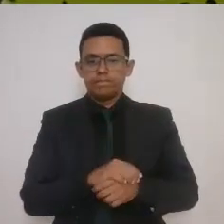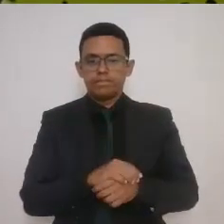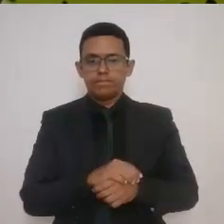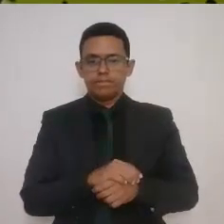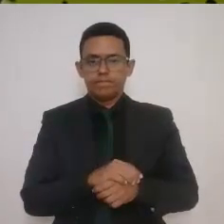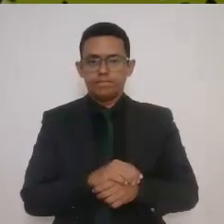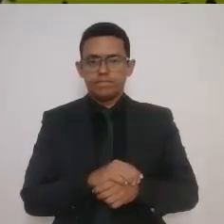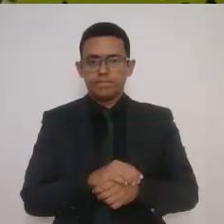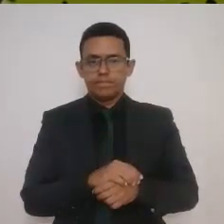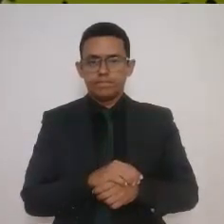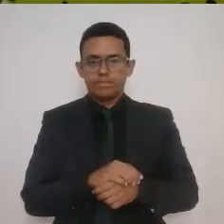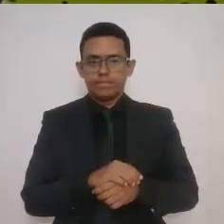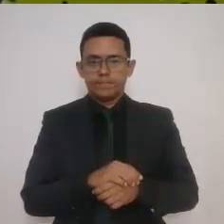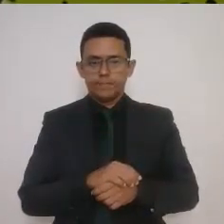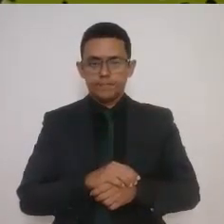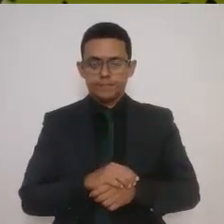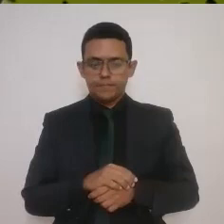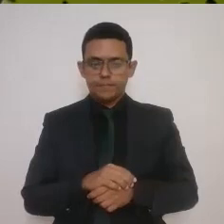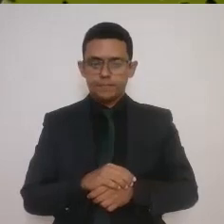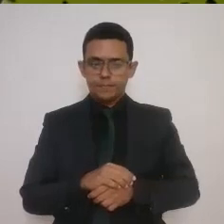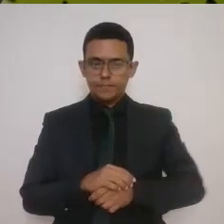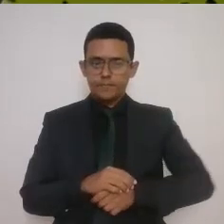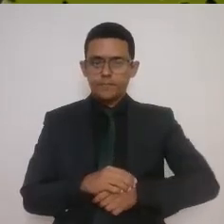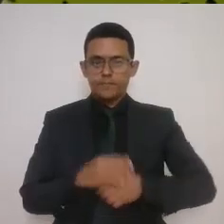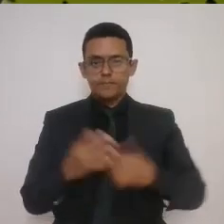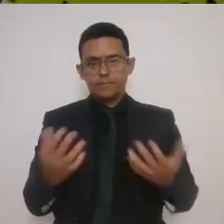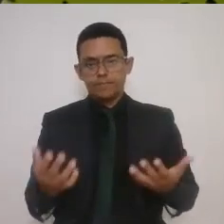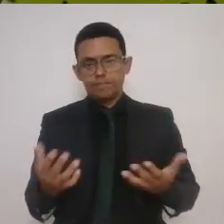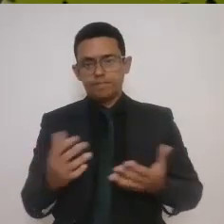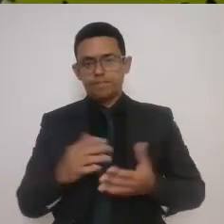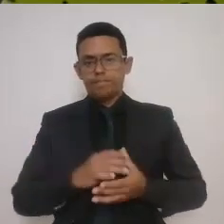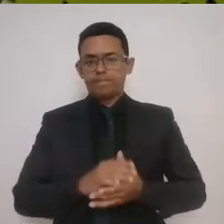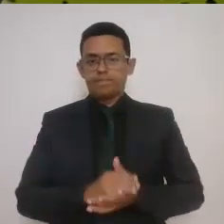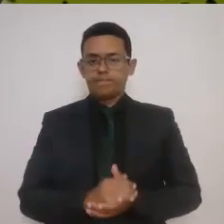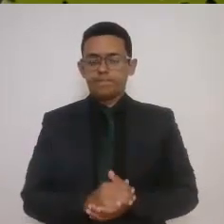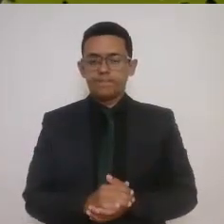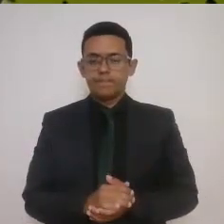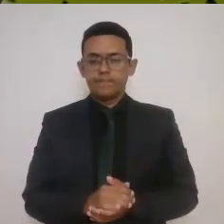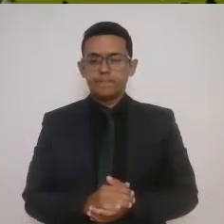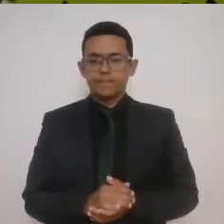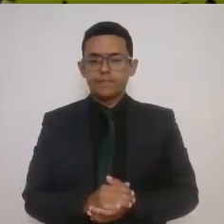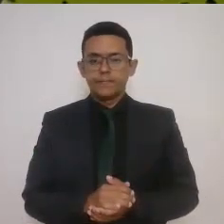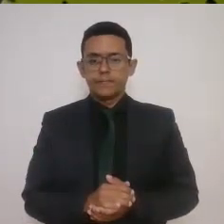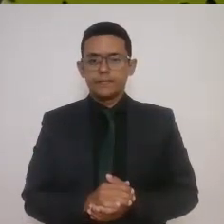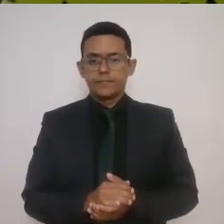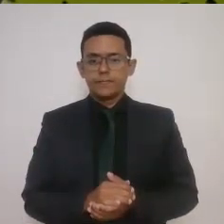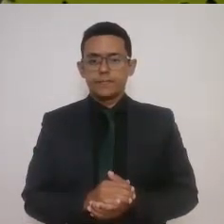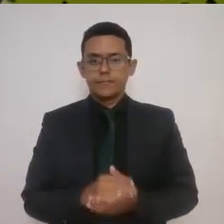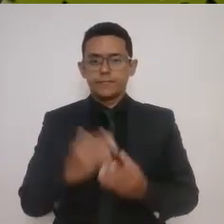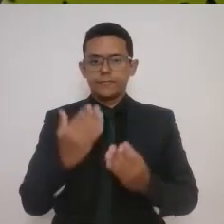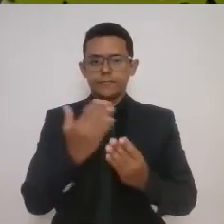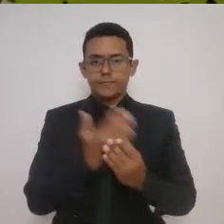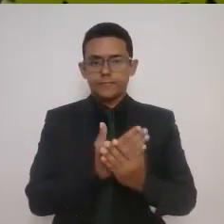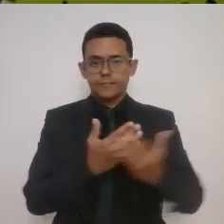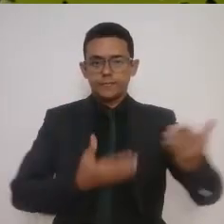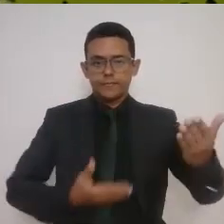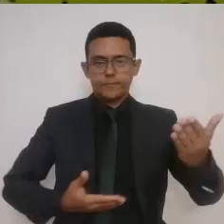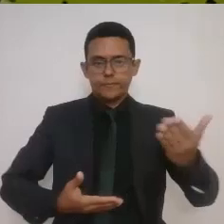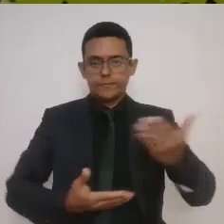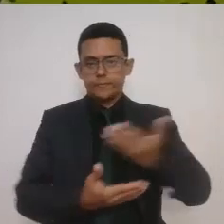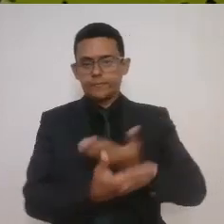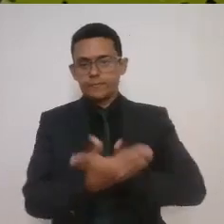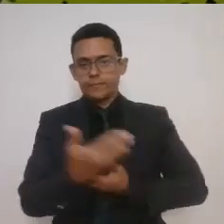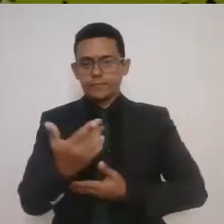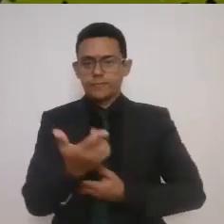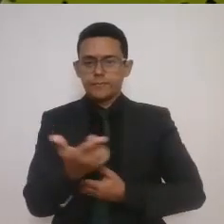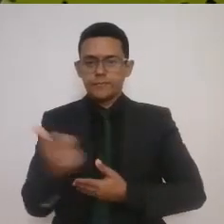aqui no plenário. Assim sendo, o processo passa para